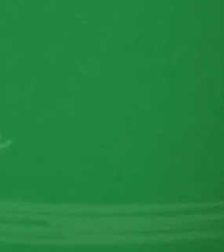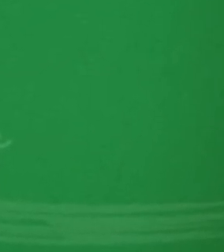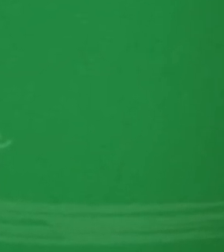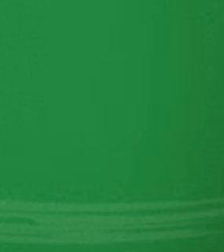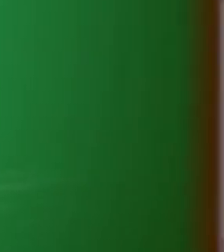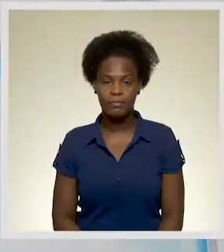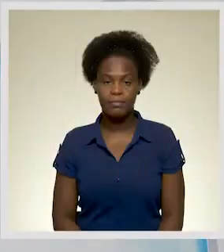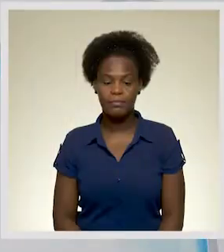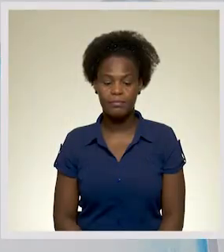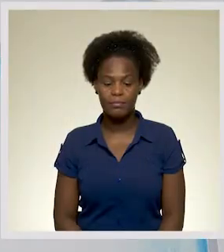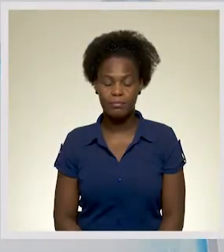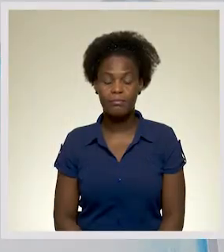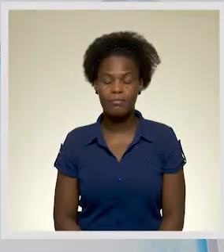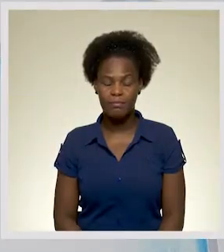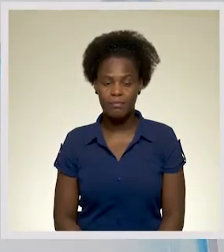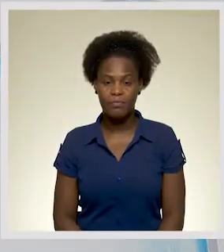Então, meninos,